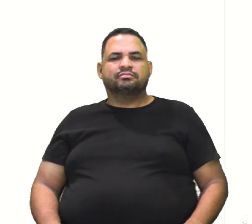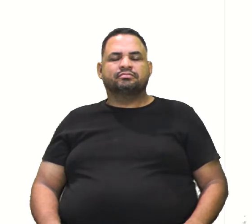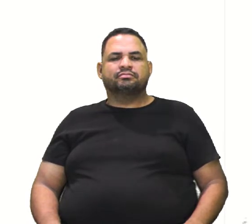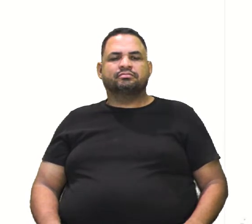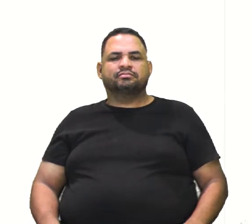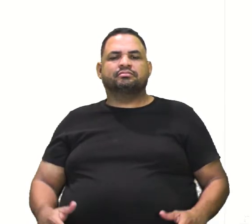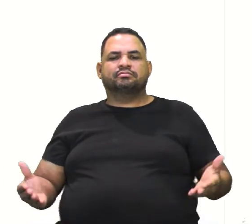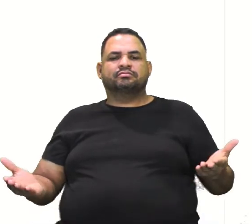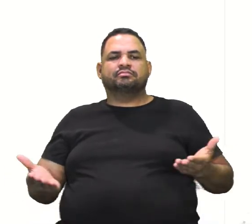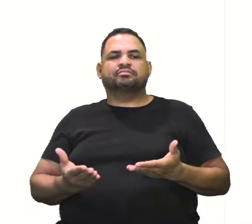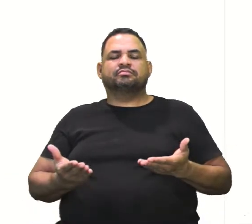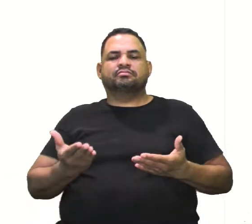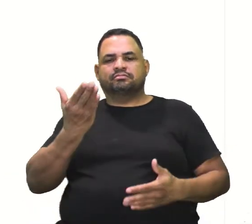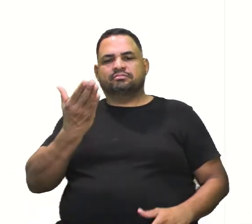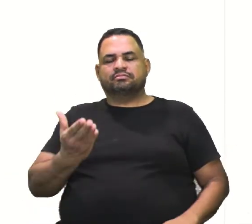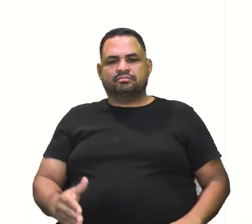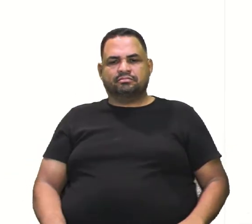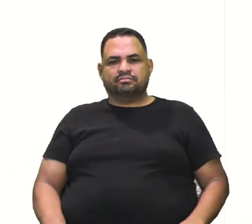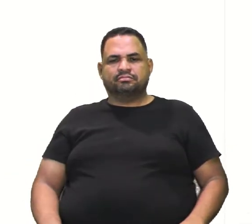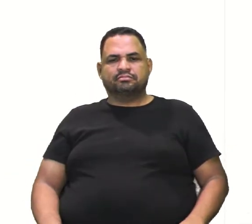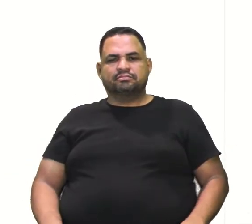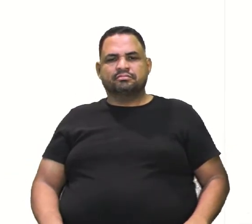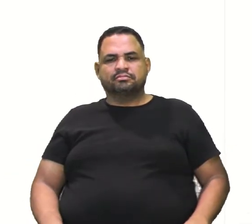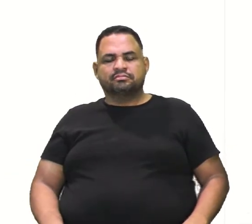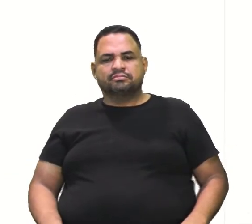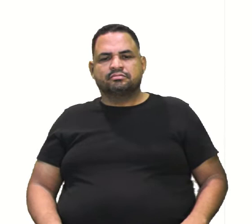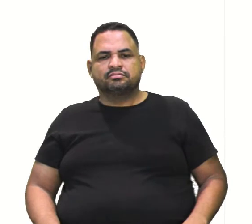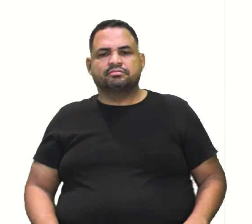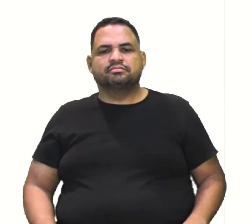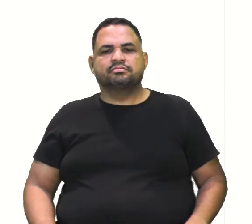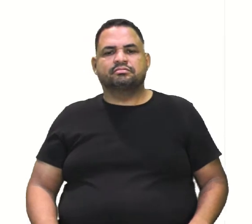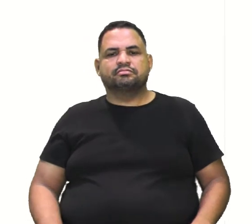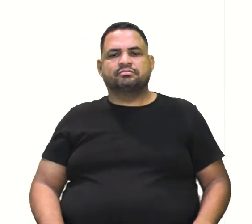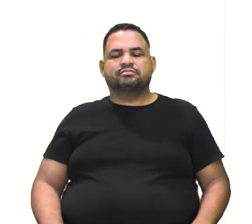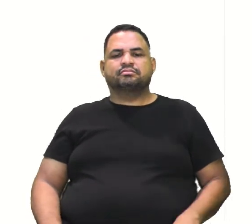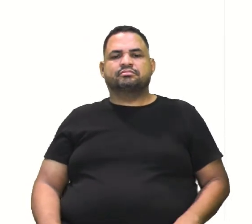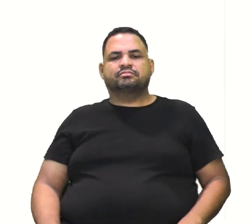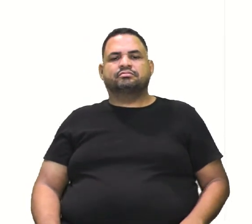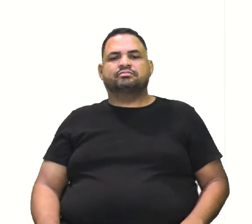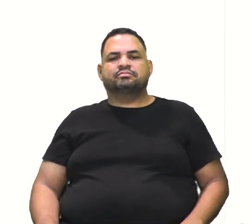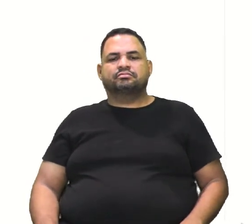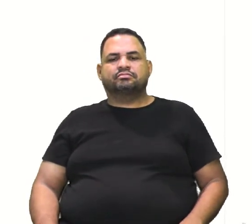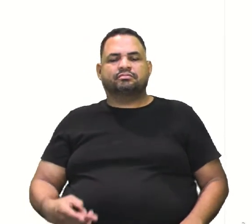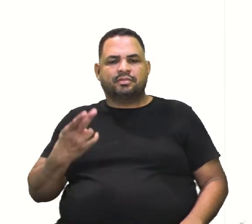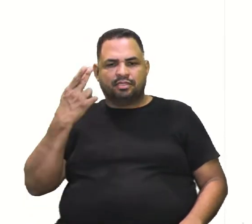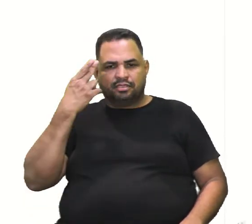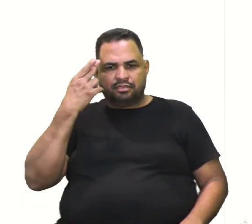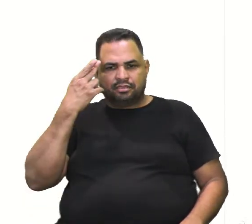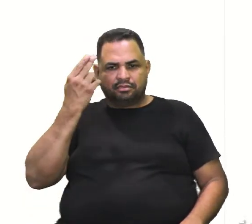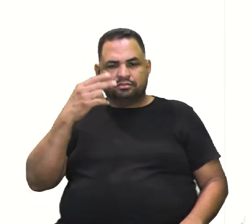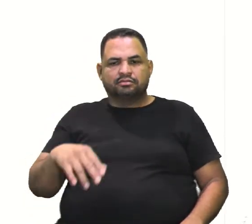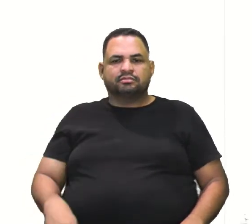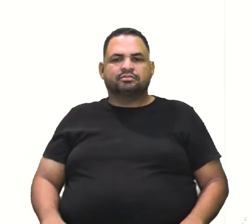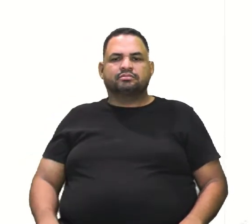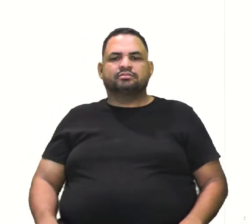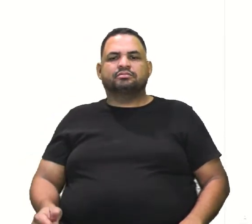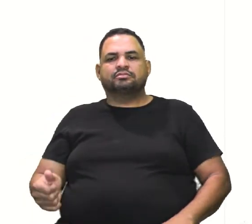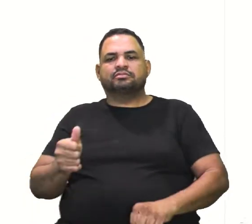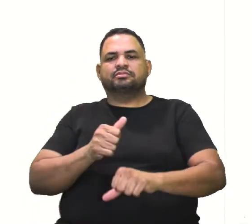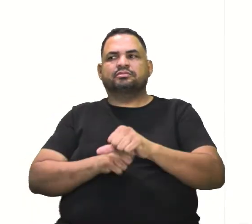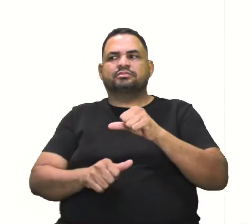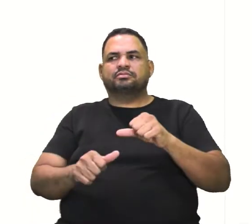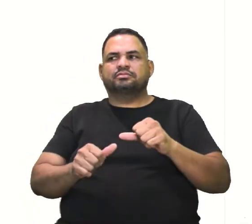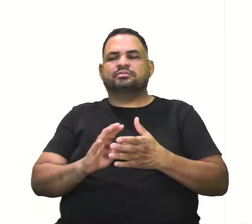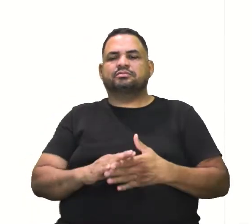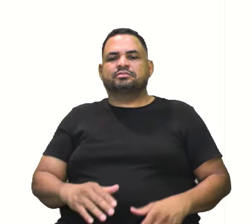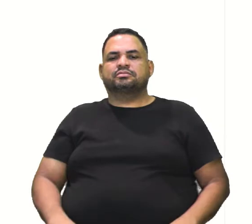E agora? Agora vamos lá naquele lá. Nos naturais. Os naturais. Então vamos resolver. Passa o 25 para o outro lado, tá menos,